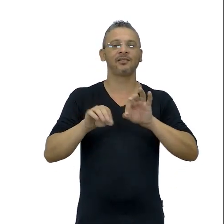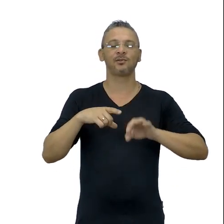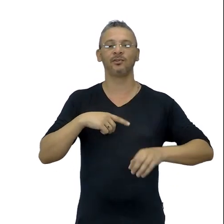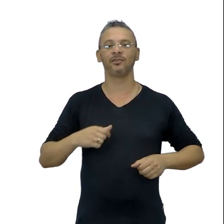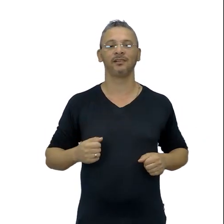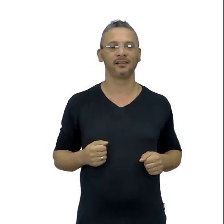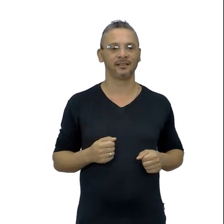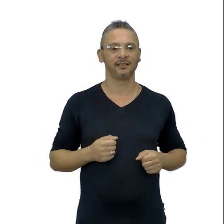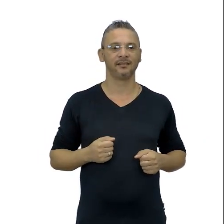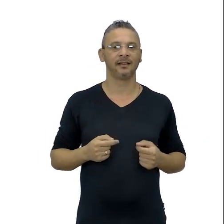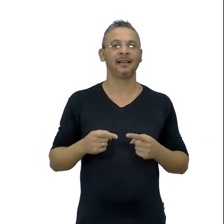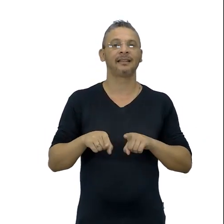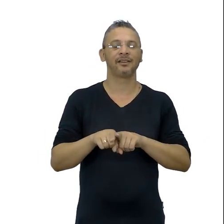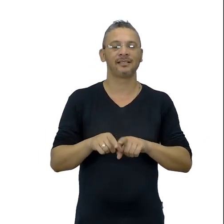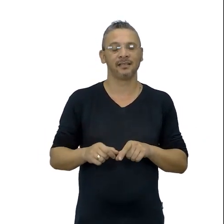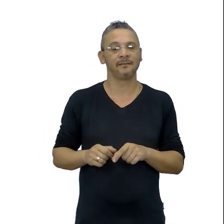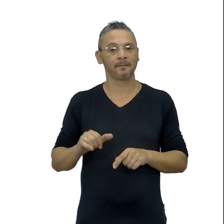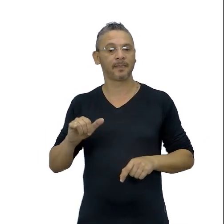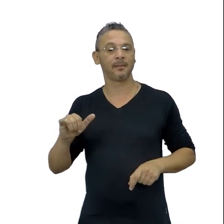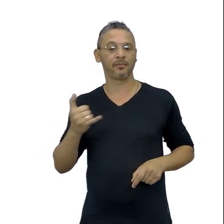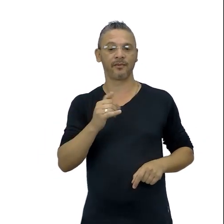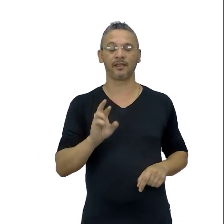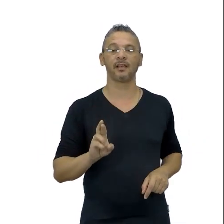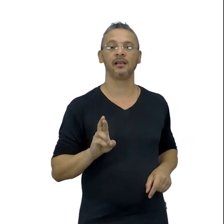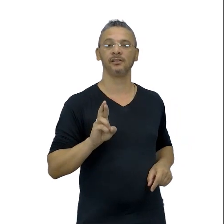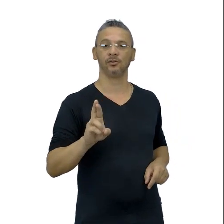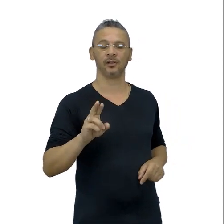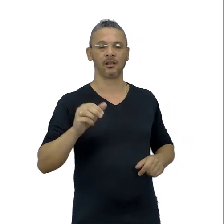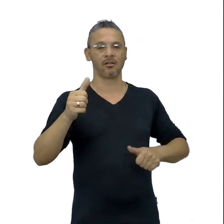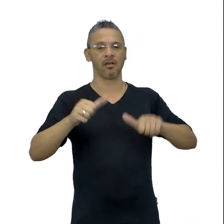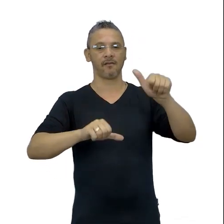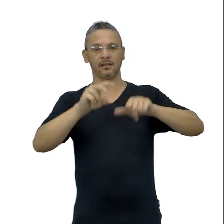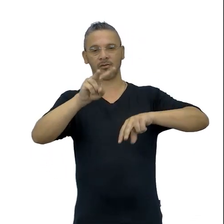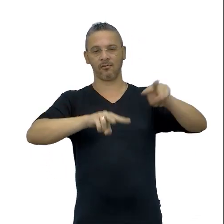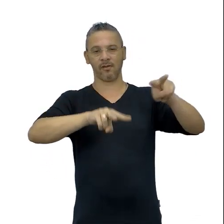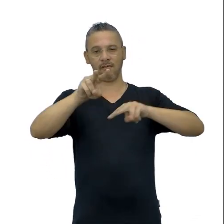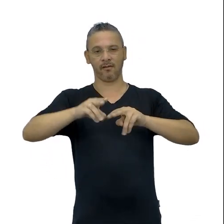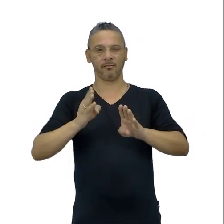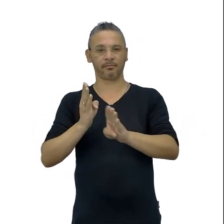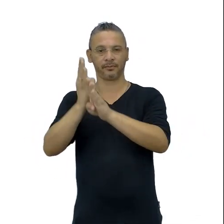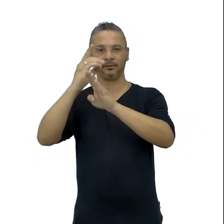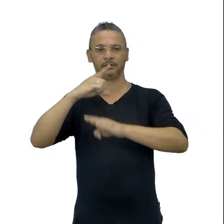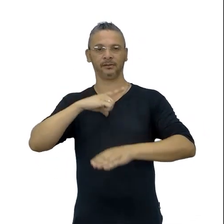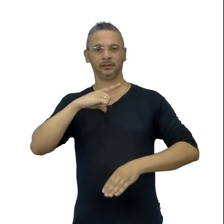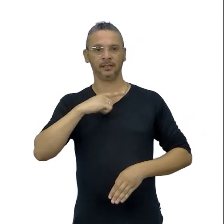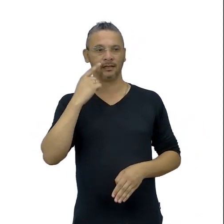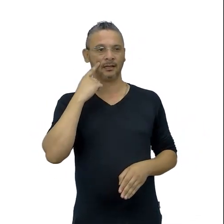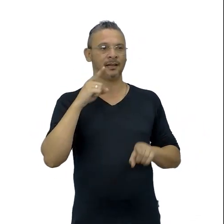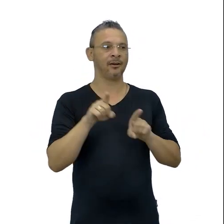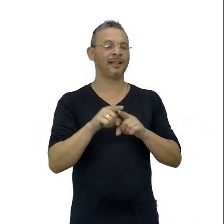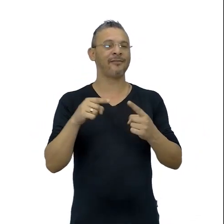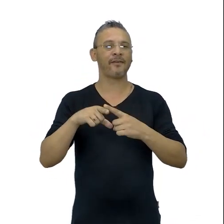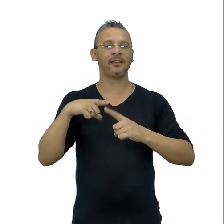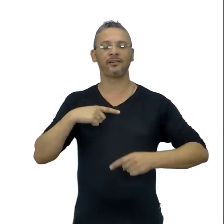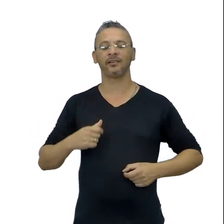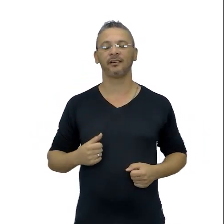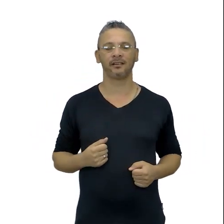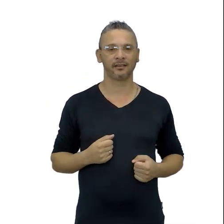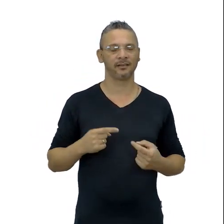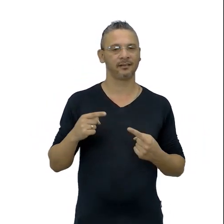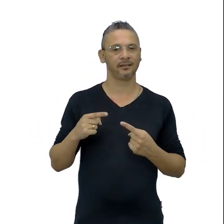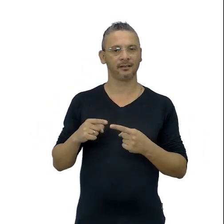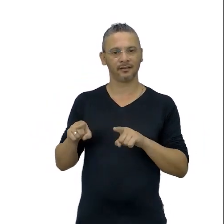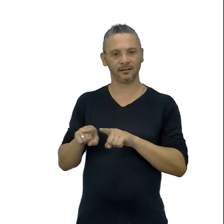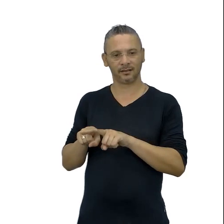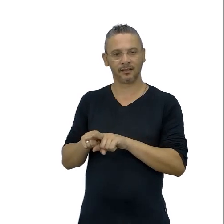estudantes, aproveitando os resultados das avaliações diagnósticas, das avaliações de aprendizagem do